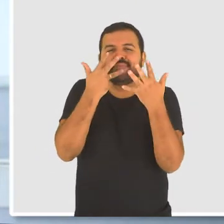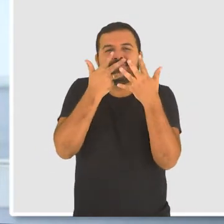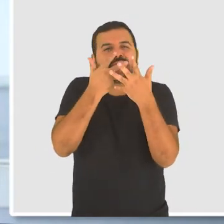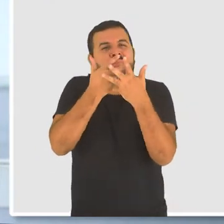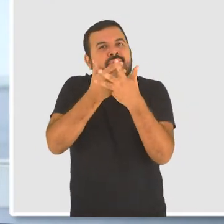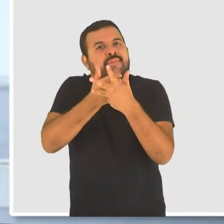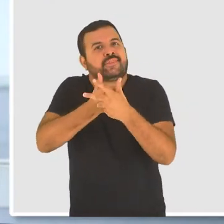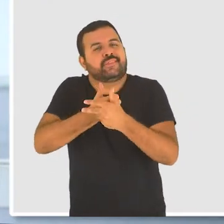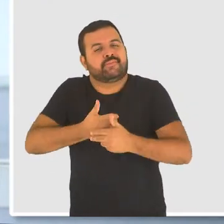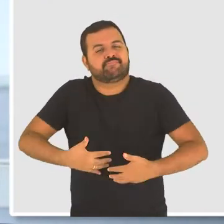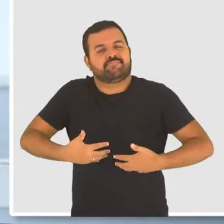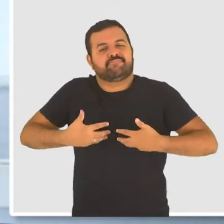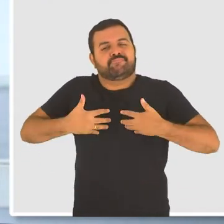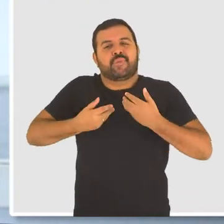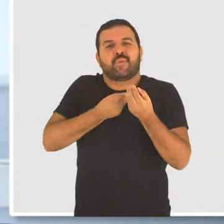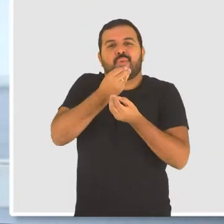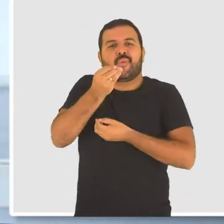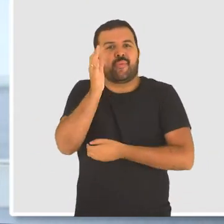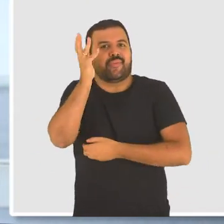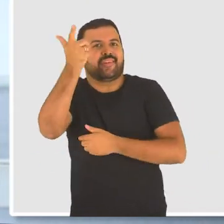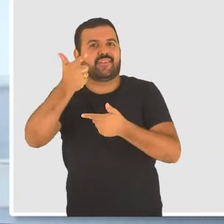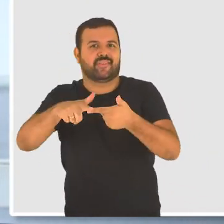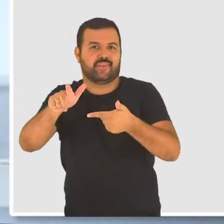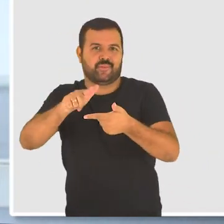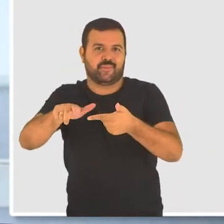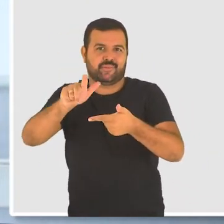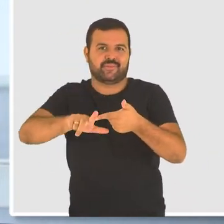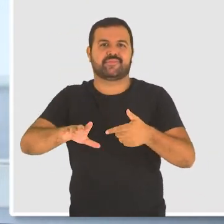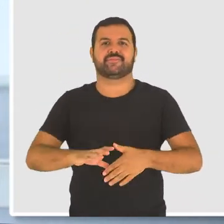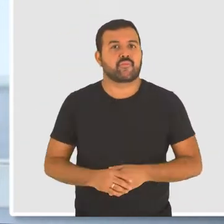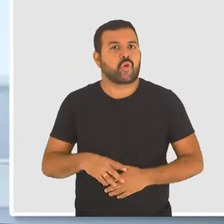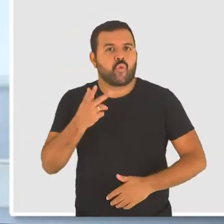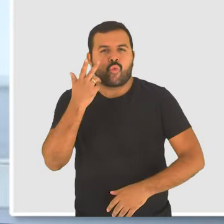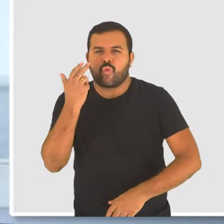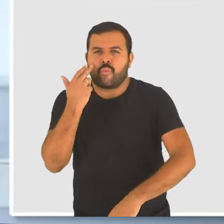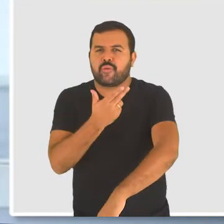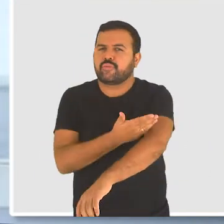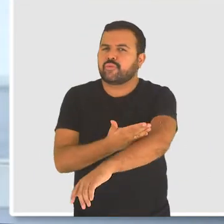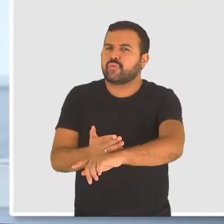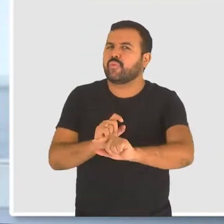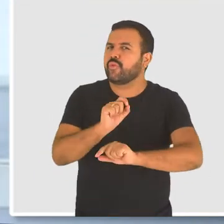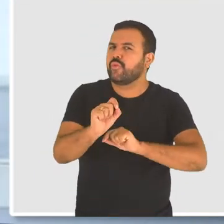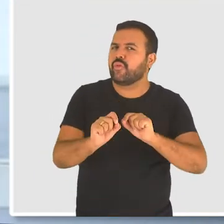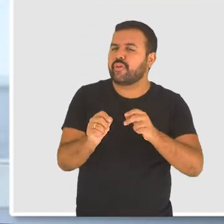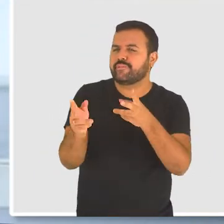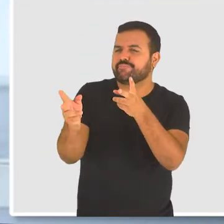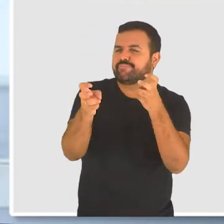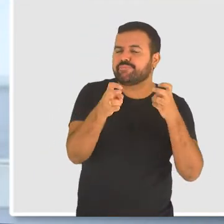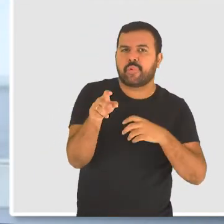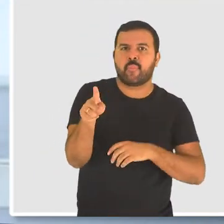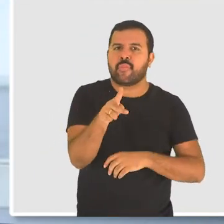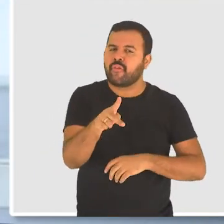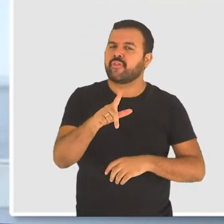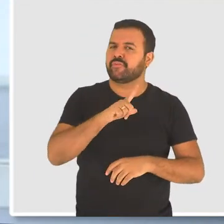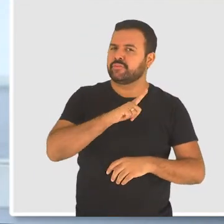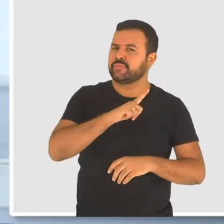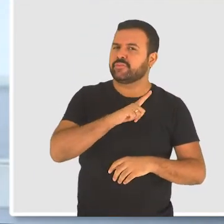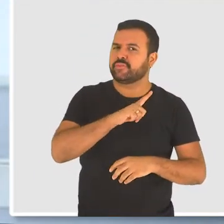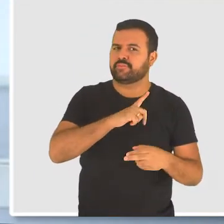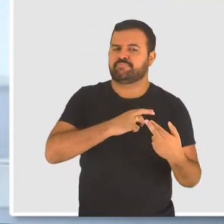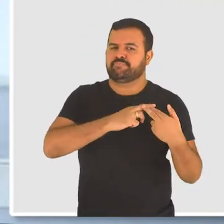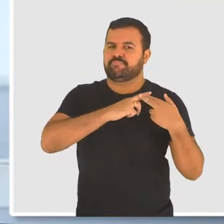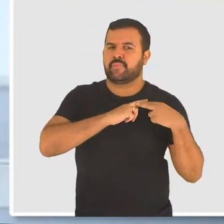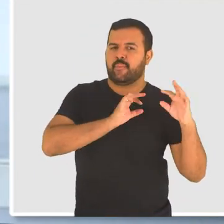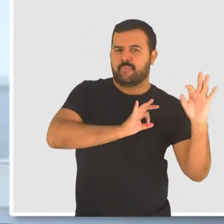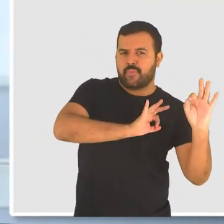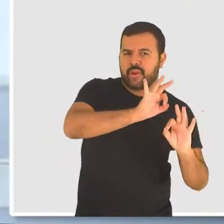elegância no modo de solucionar. Muitas vezes nós vemos planejamentos muito